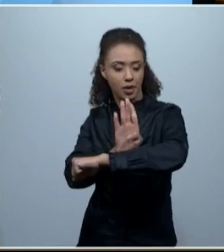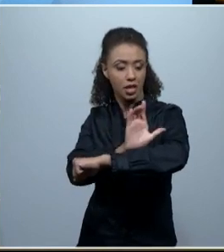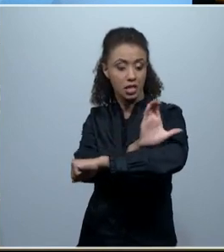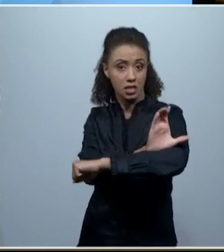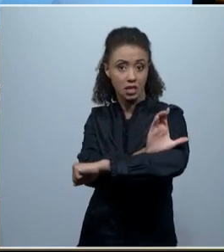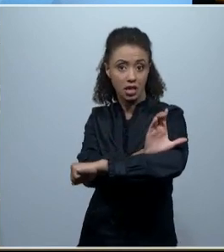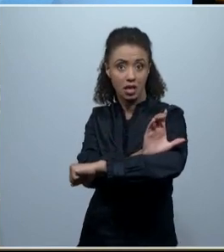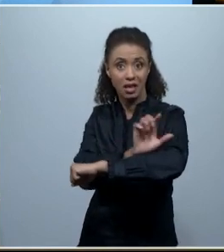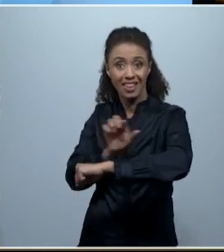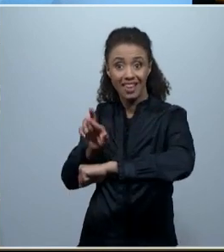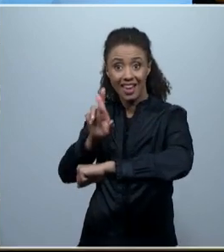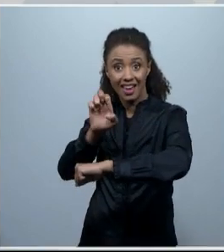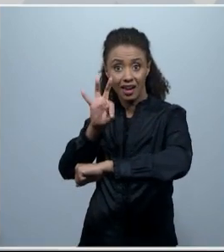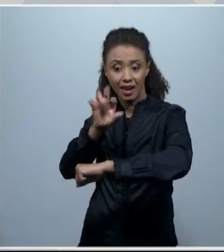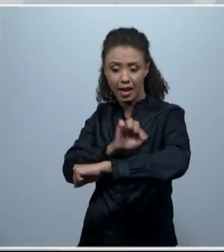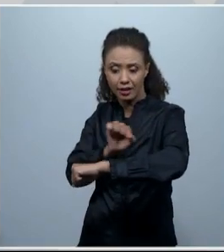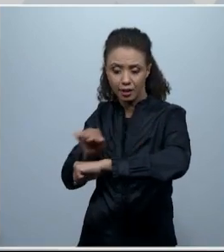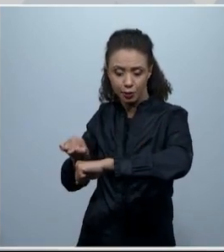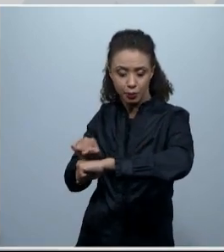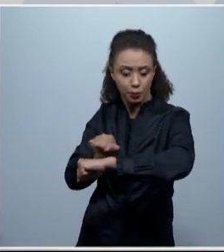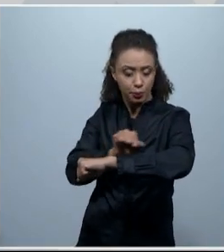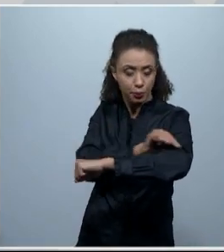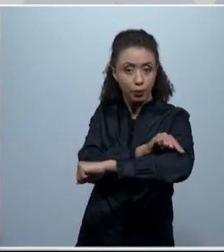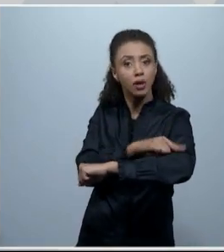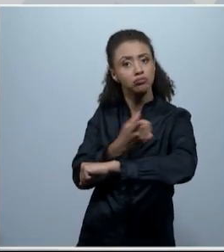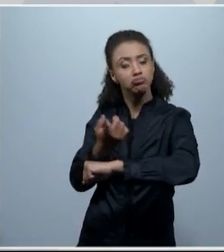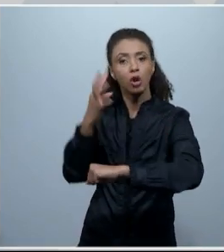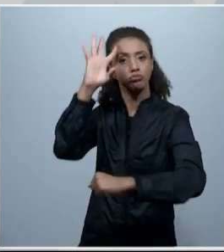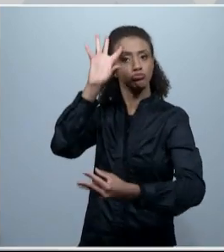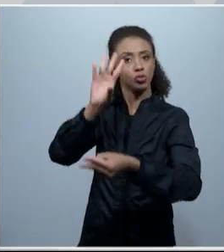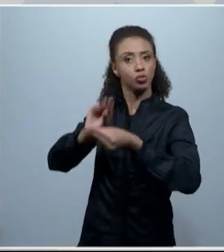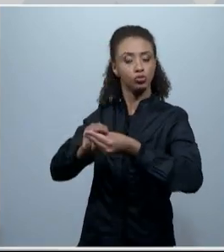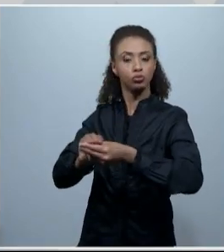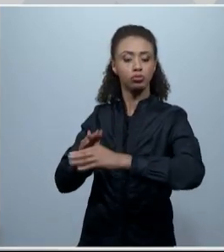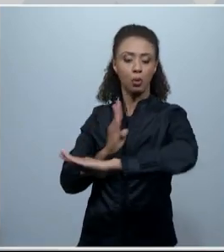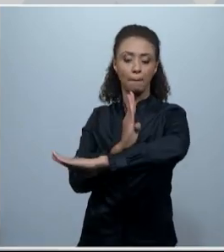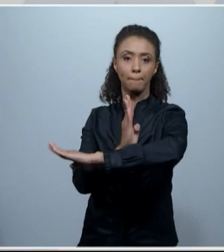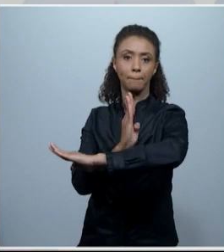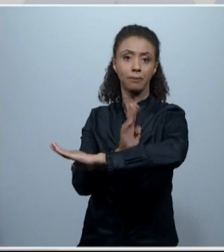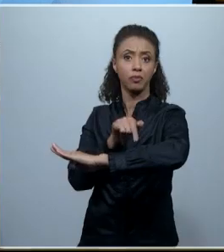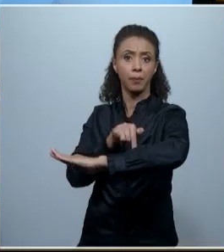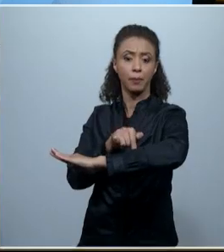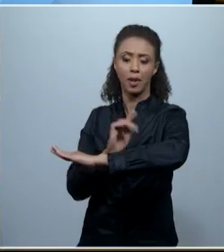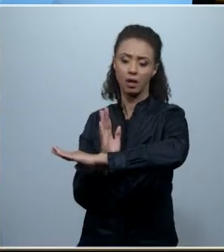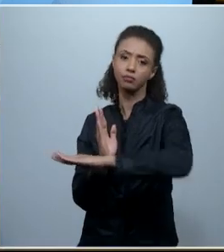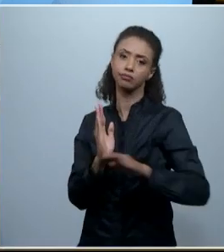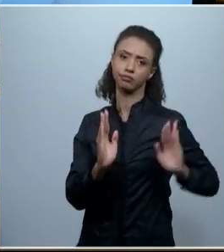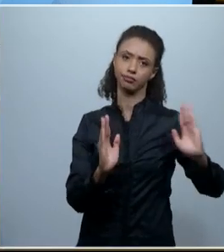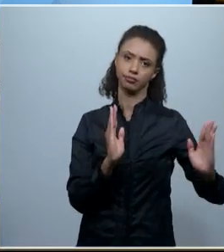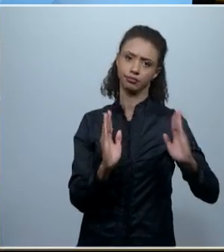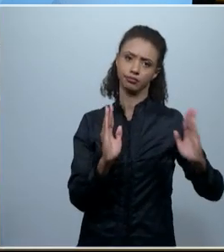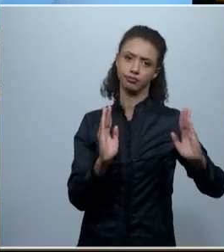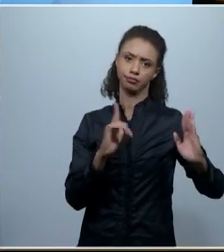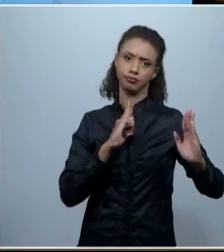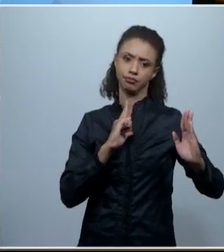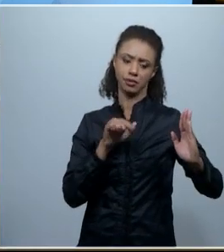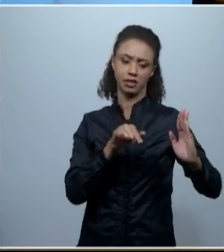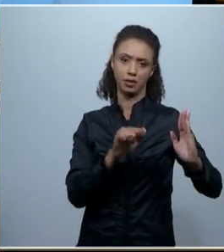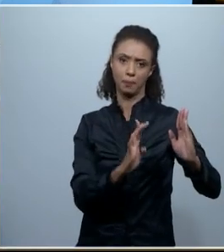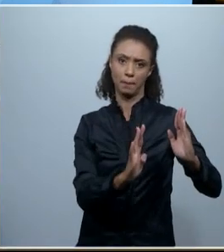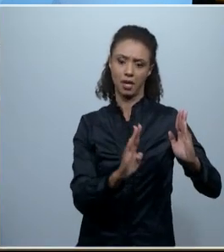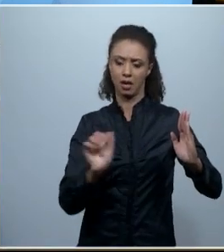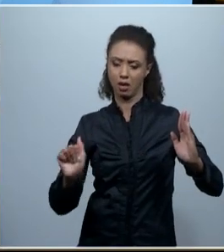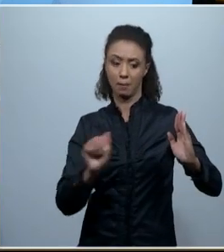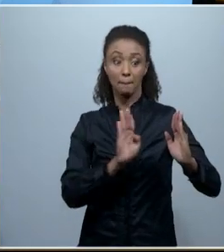escreve a relação ter na área abc toda vez que vocês quando encontrarem inscritos olhos pontos abc satisfazem relação